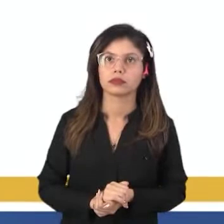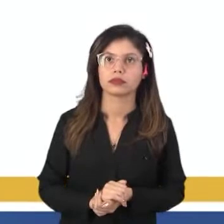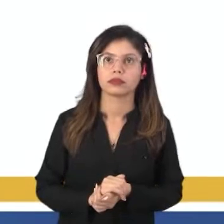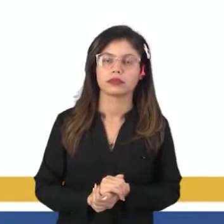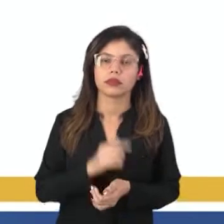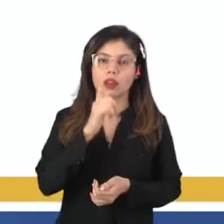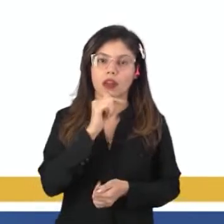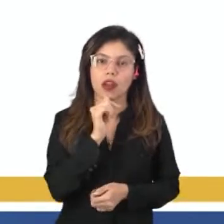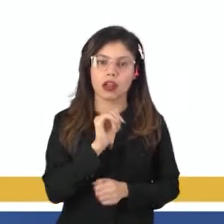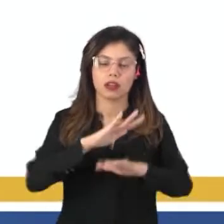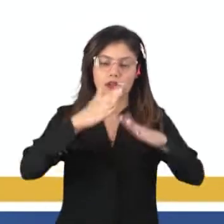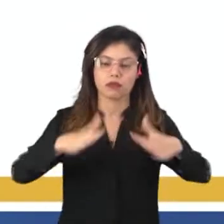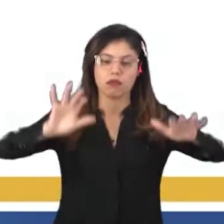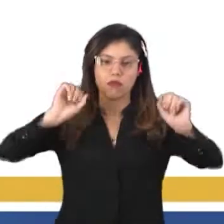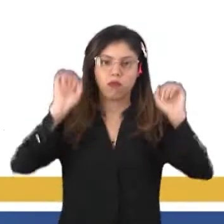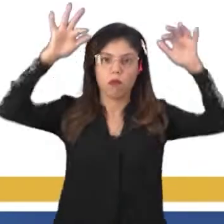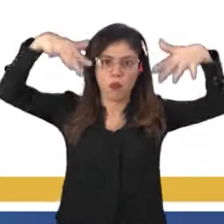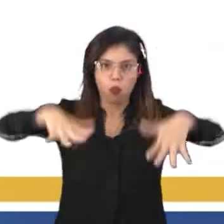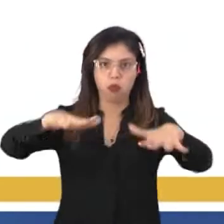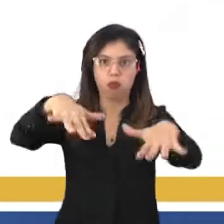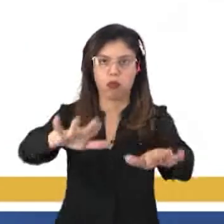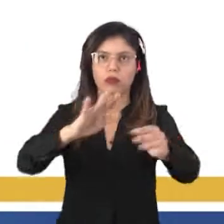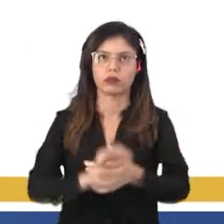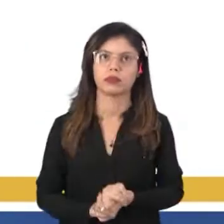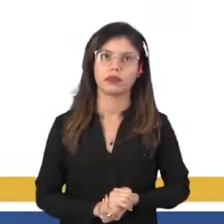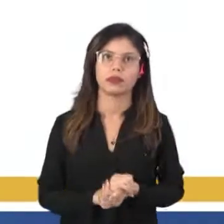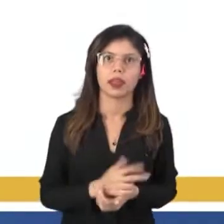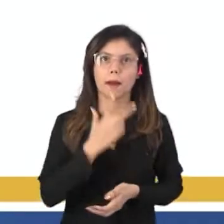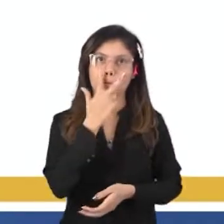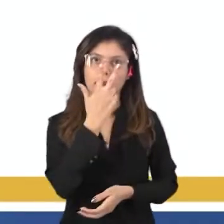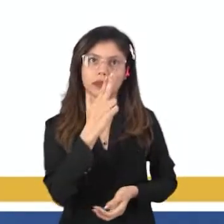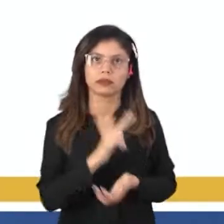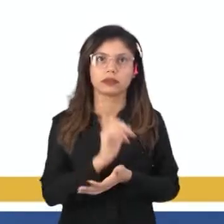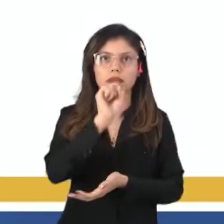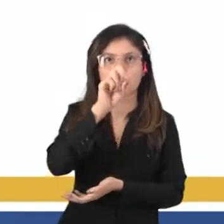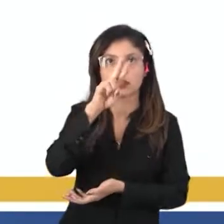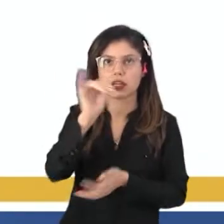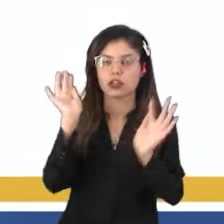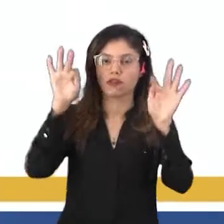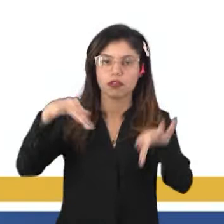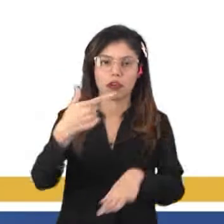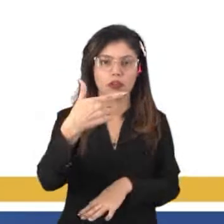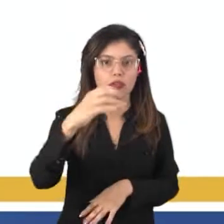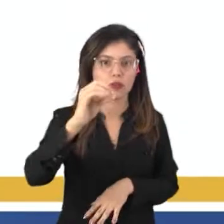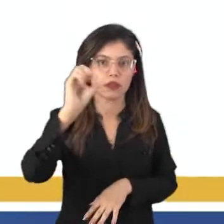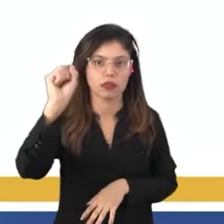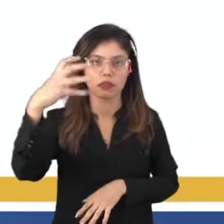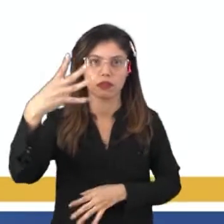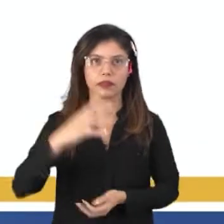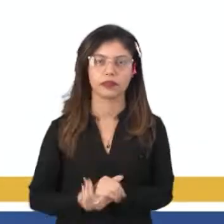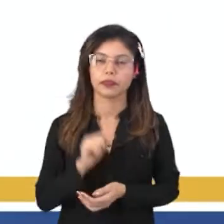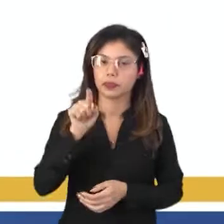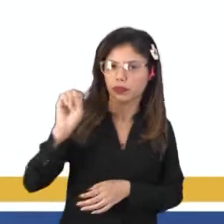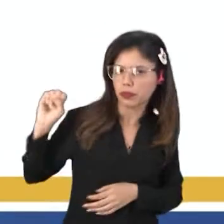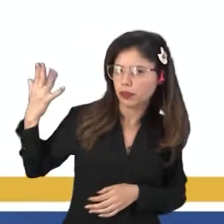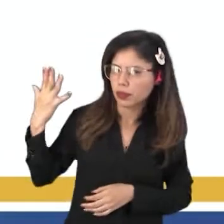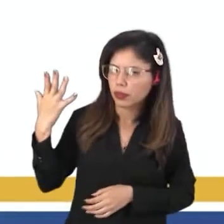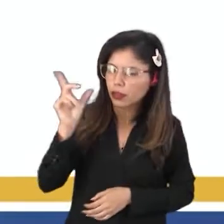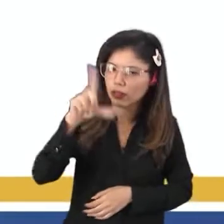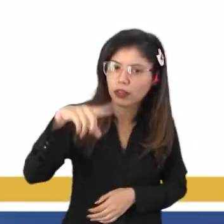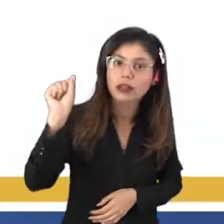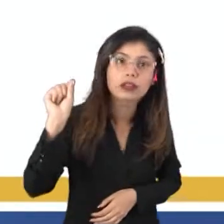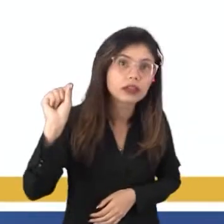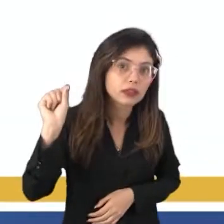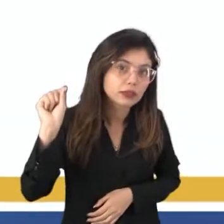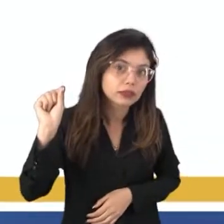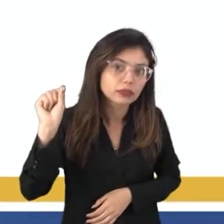a formação de um tsunami semelhante ao que atingiu o Sudeste Asiático no final de 2004. E aí, nesse caso, qual que é a alternativa